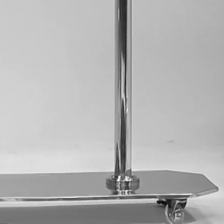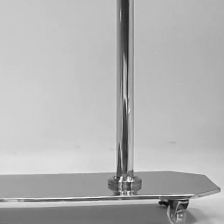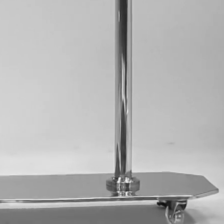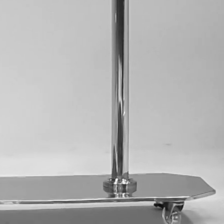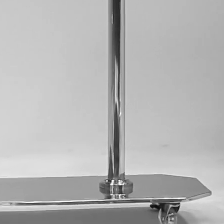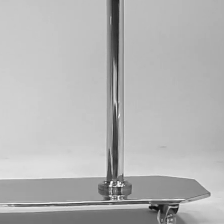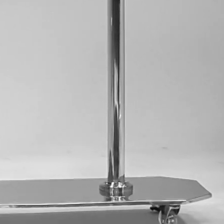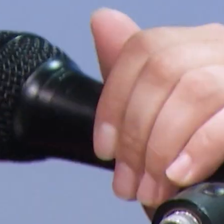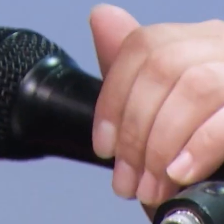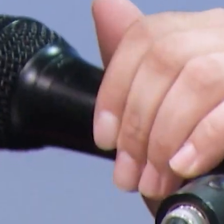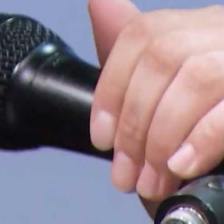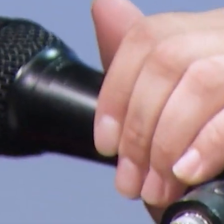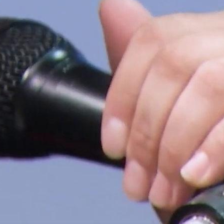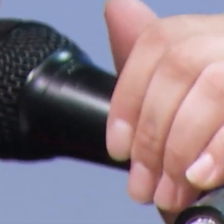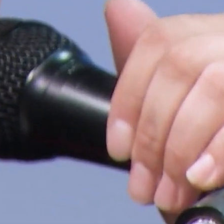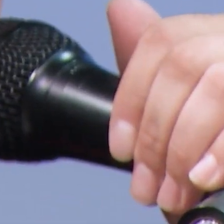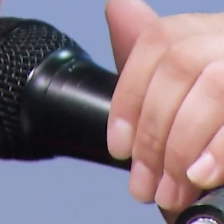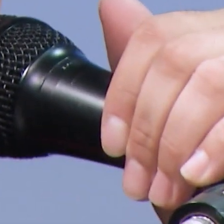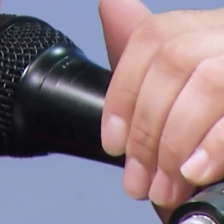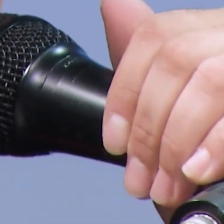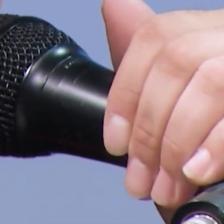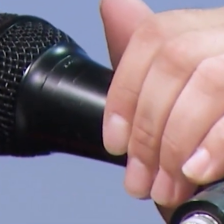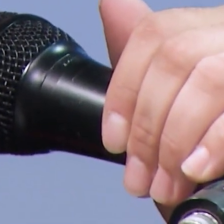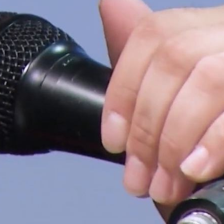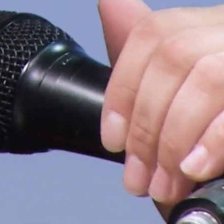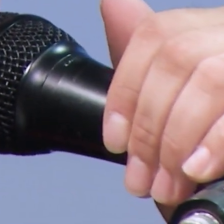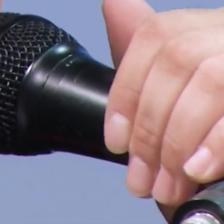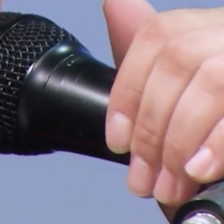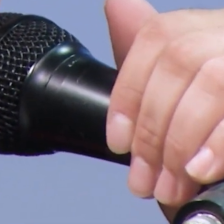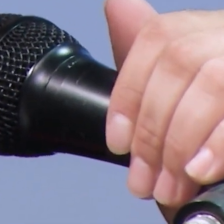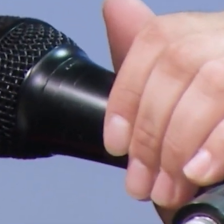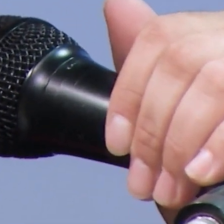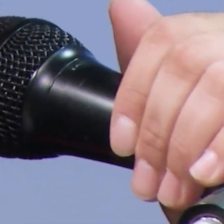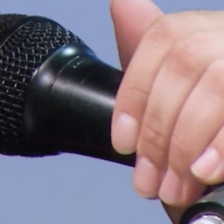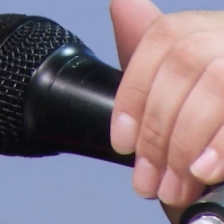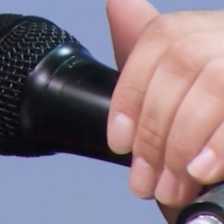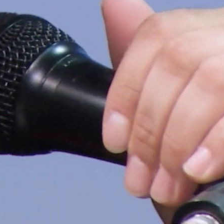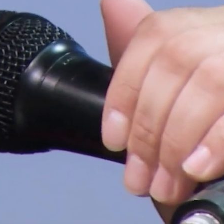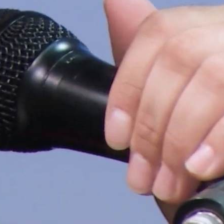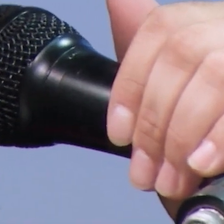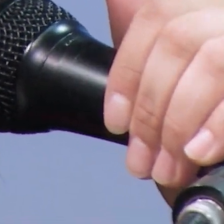eu amo, eu falei com ela.